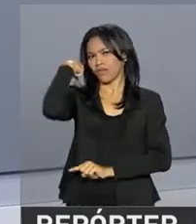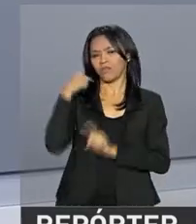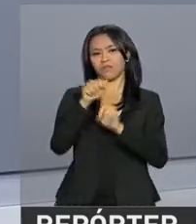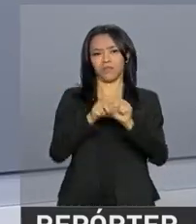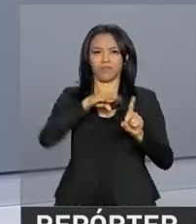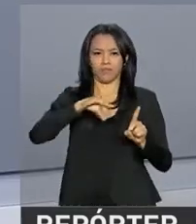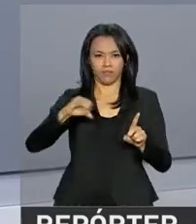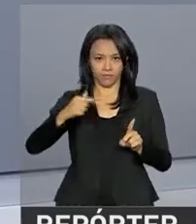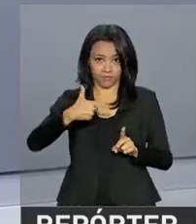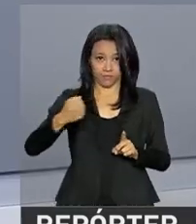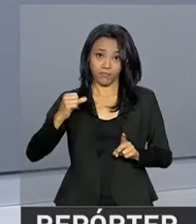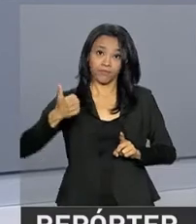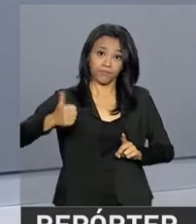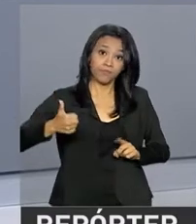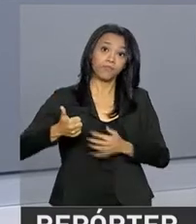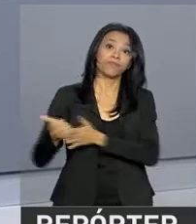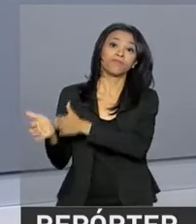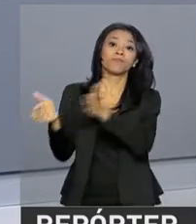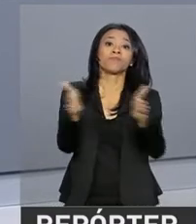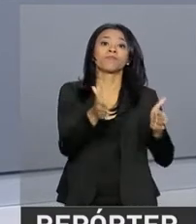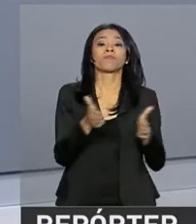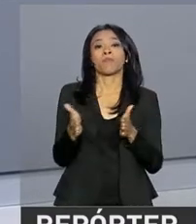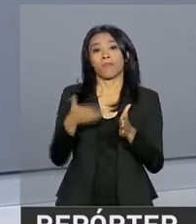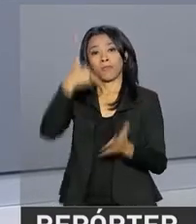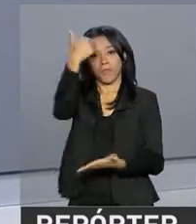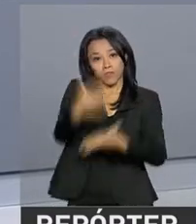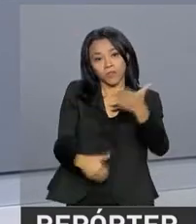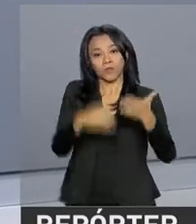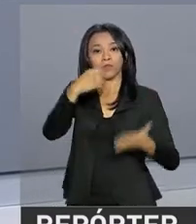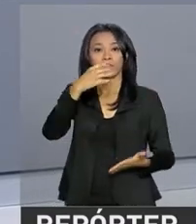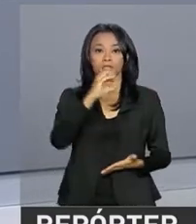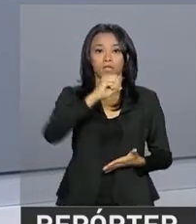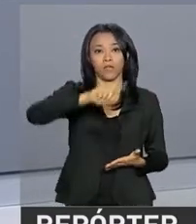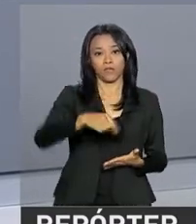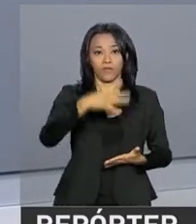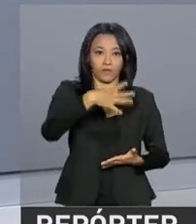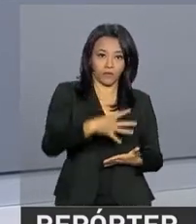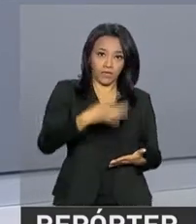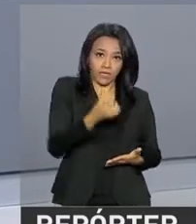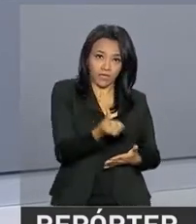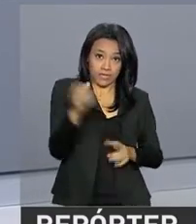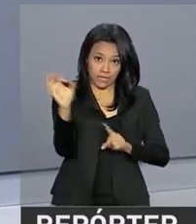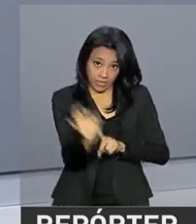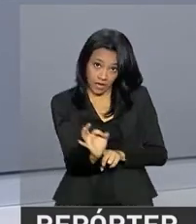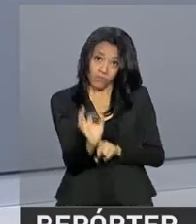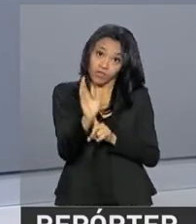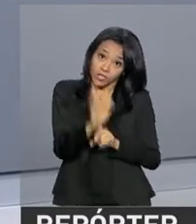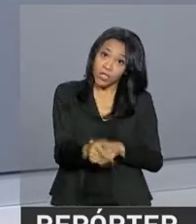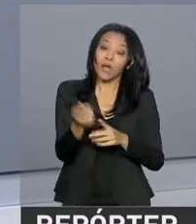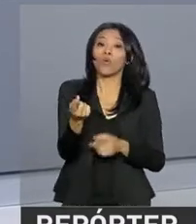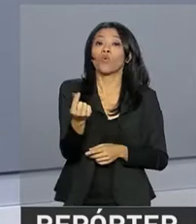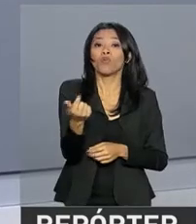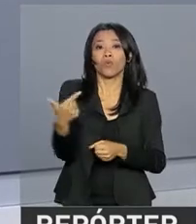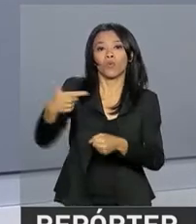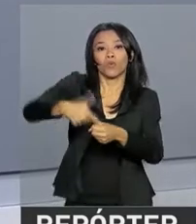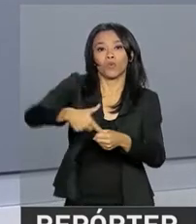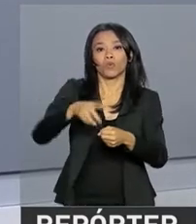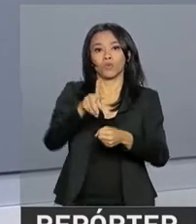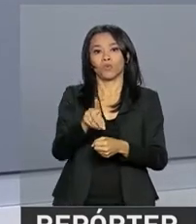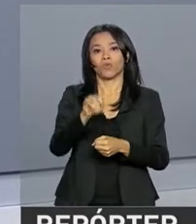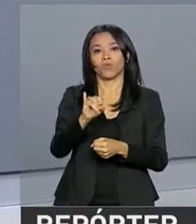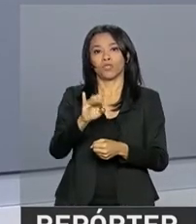de 2011. Com um desconto de 46 centavos no preço do diesel já em vigor, o governo